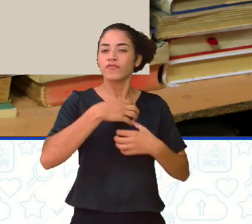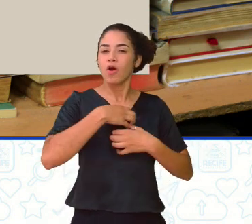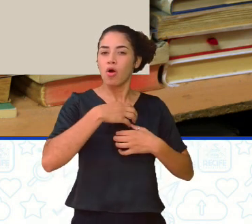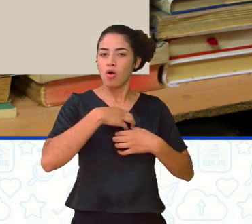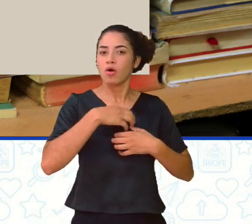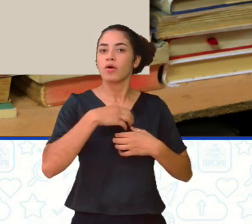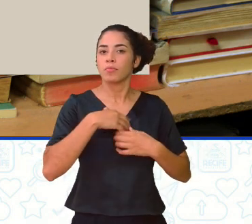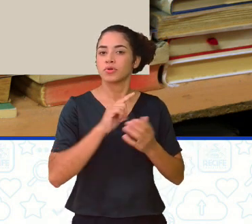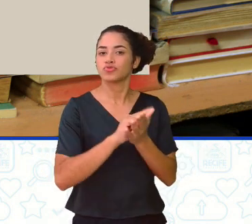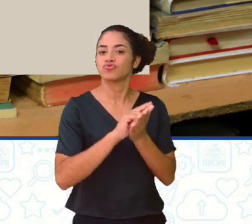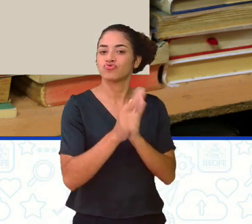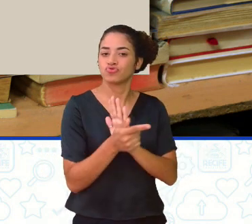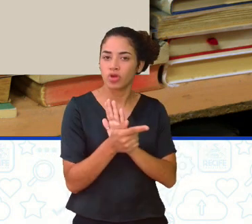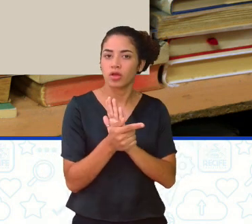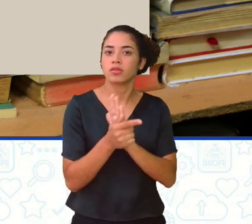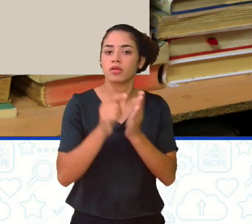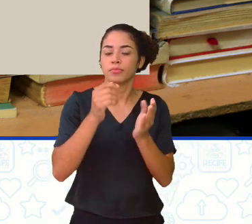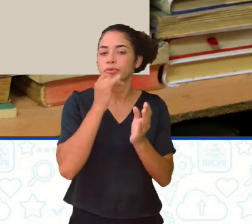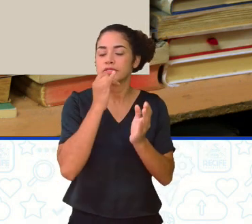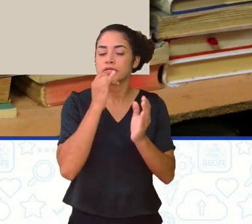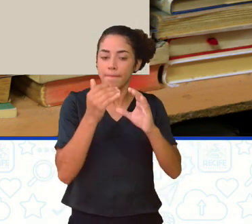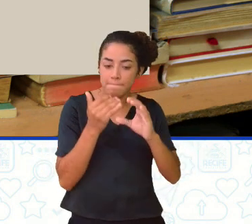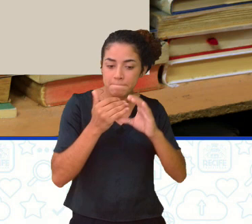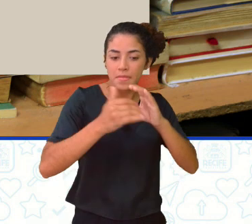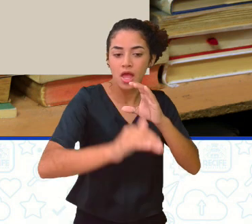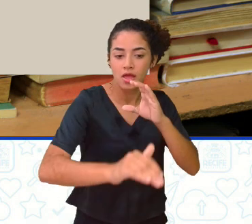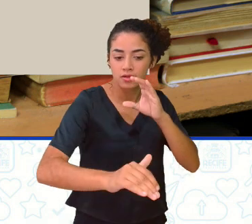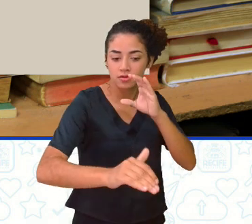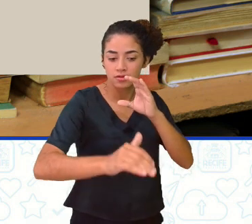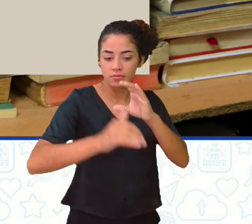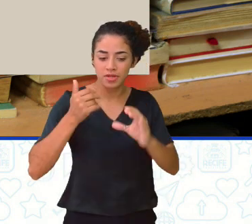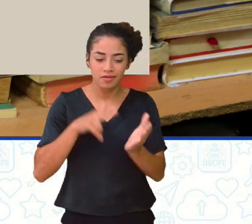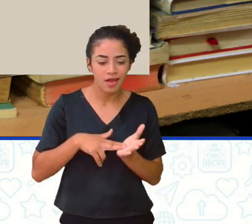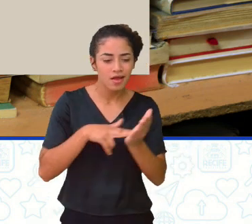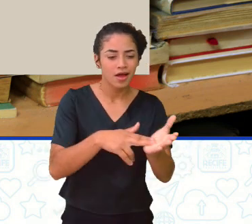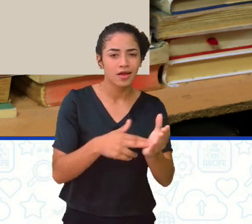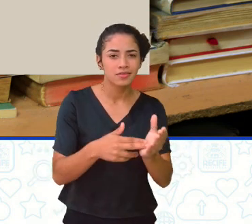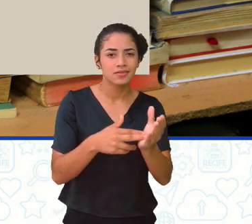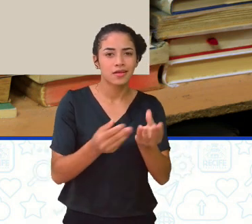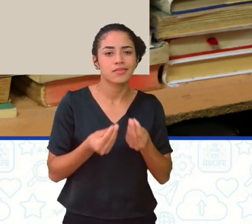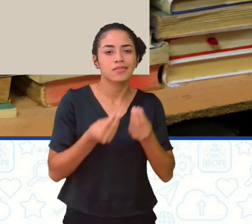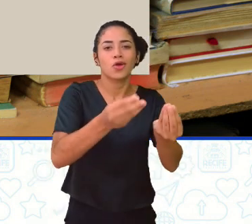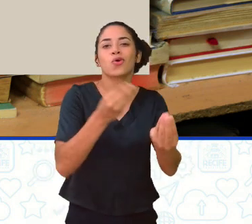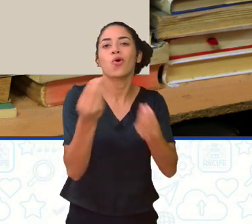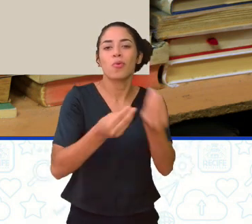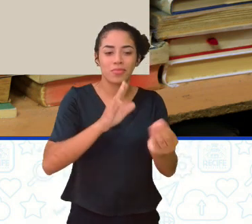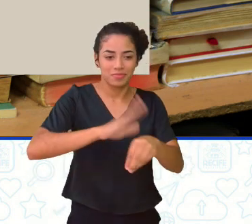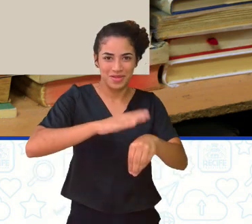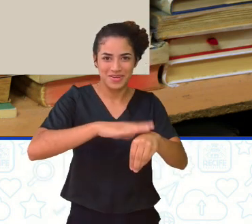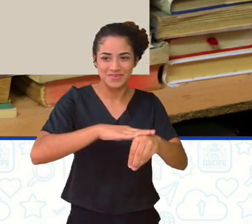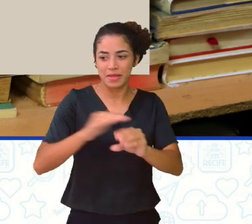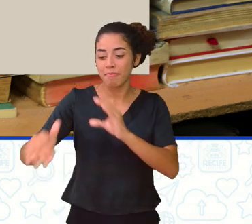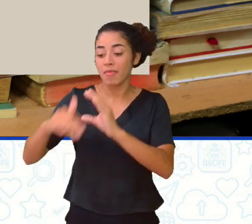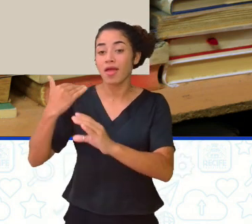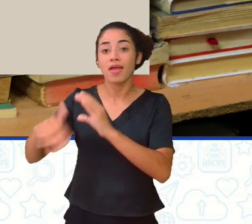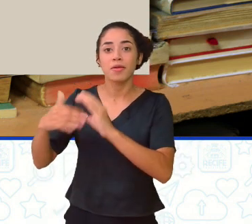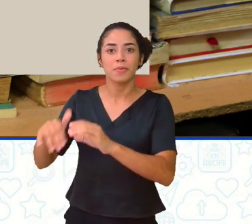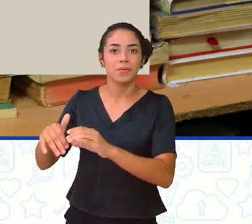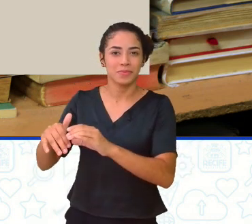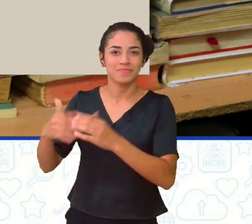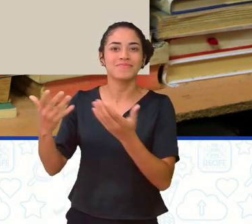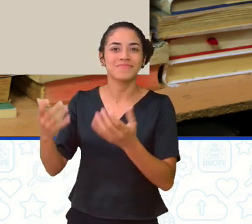com que o gênero se materializa. Mas a gente mantém elementos semelhantes, como o destinatário,